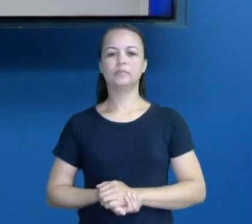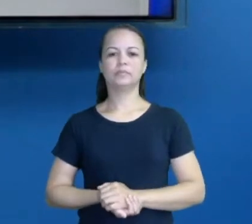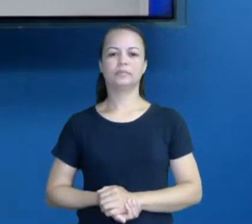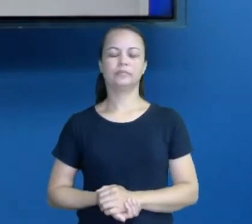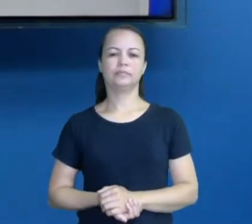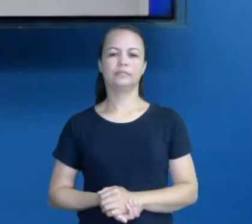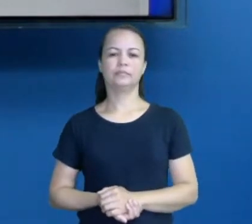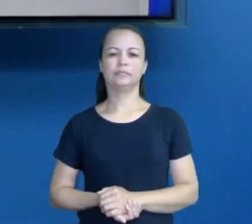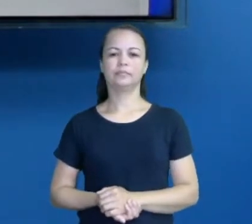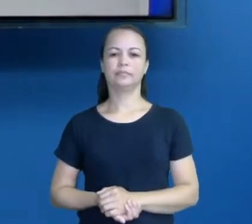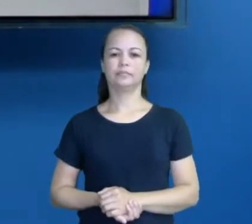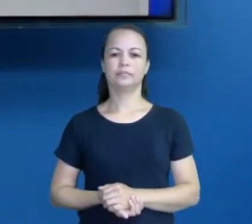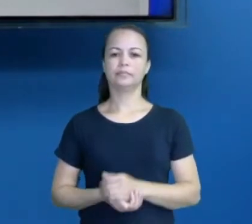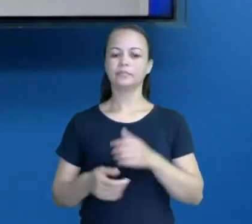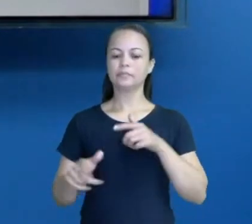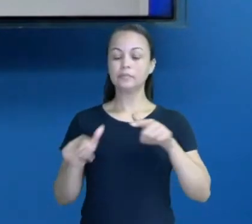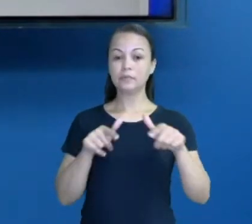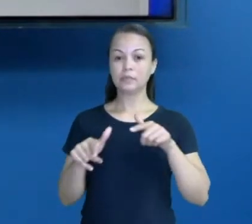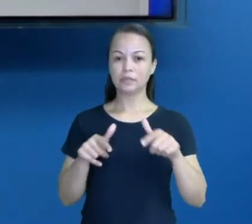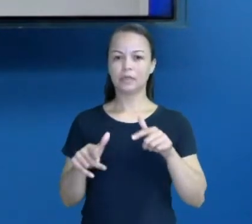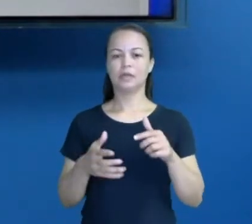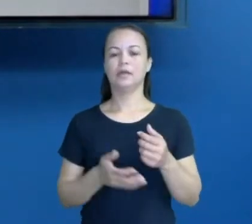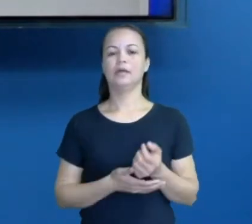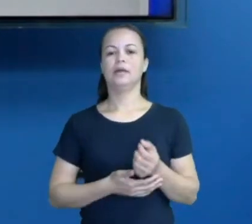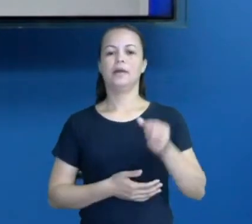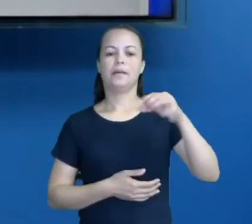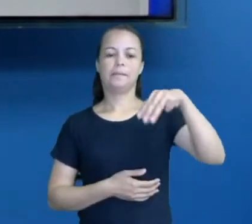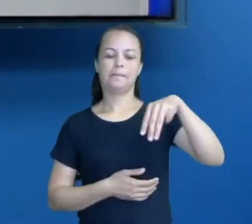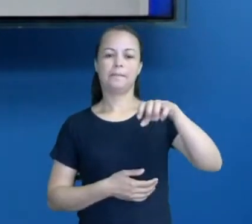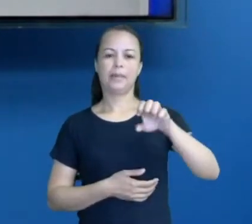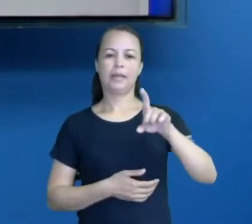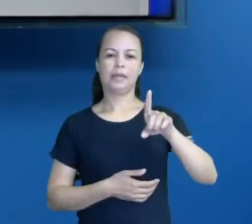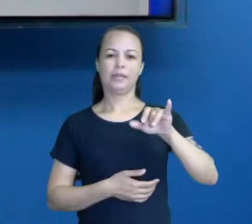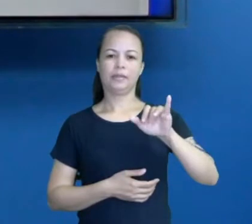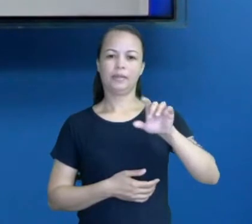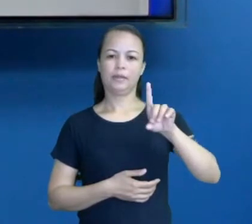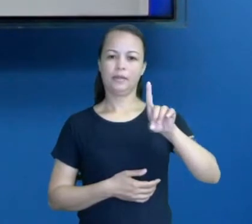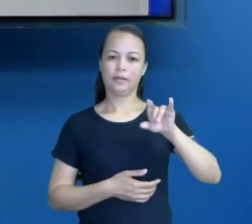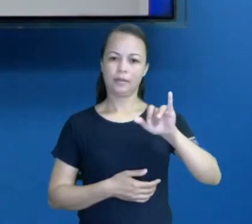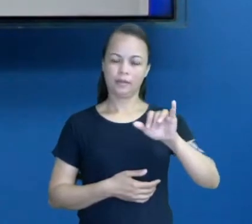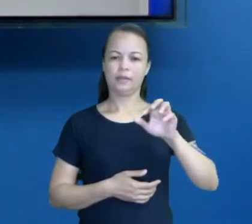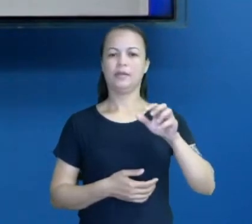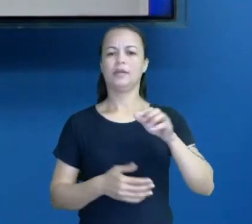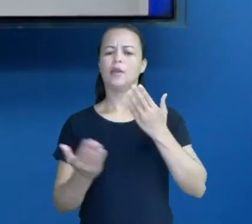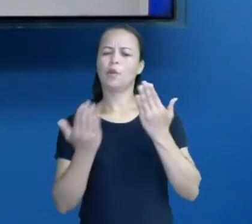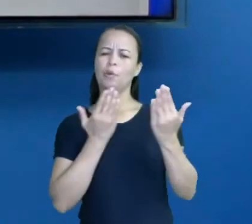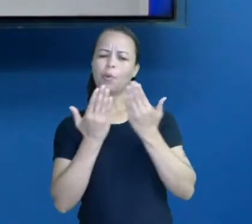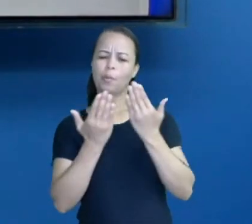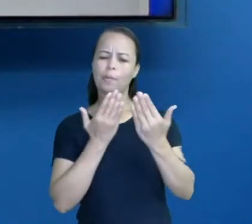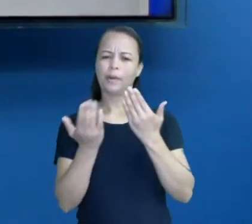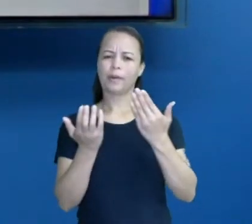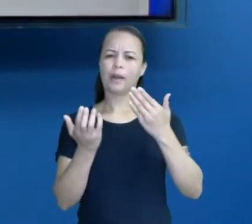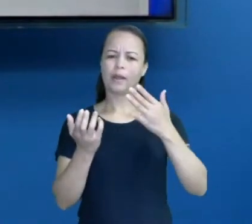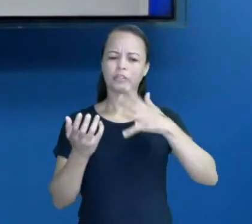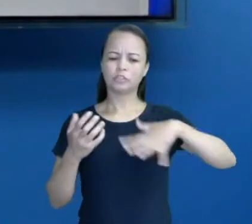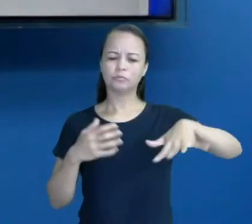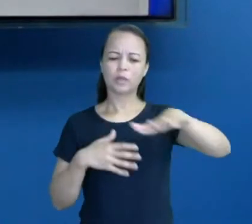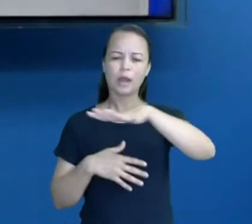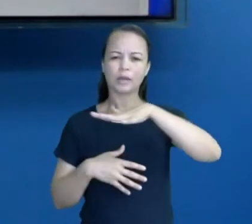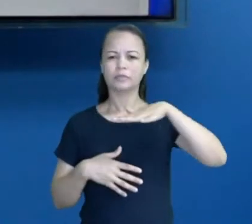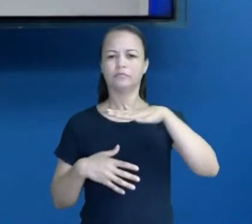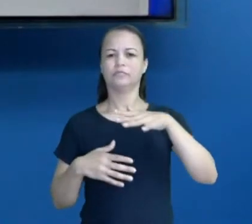Vamos trabalhar, medir, comparar e estimular a área de uma figura